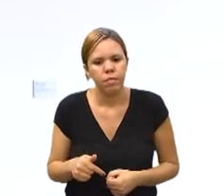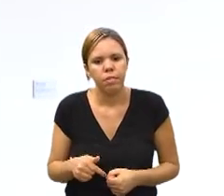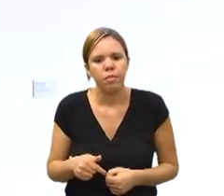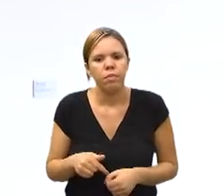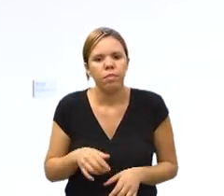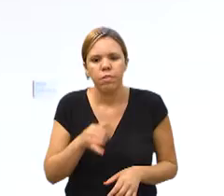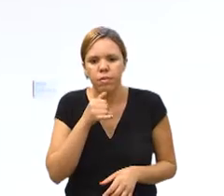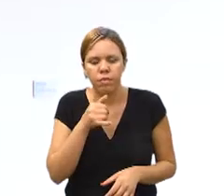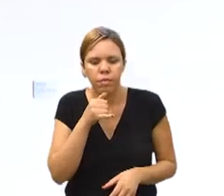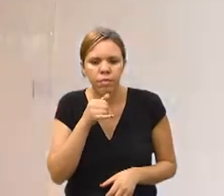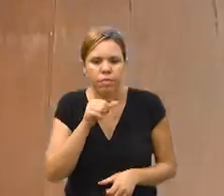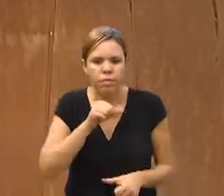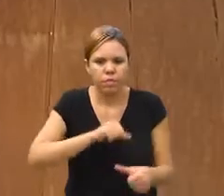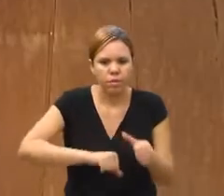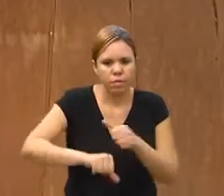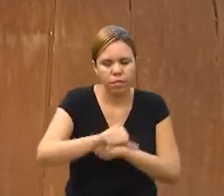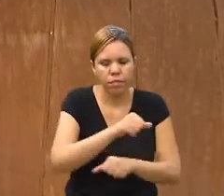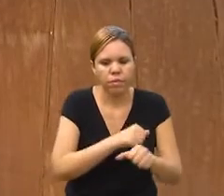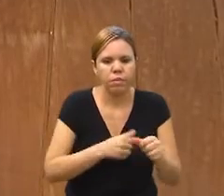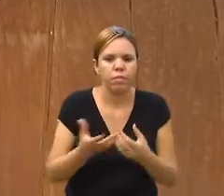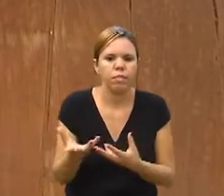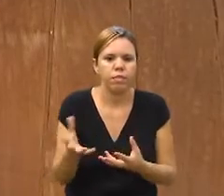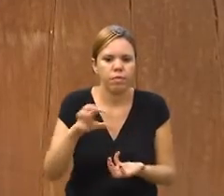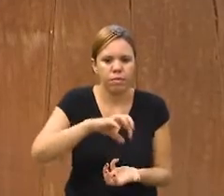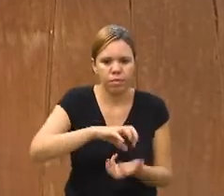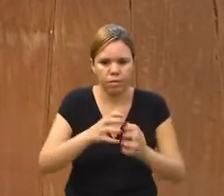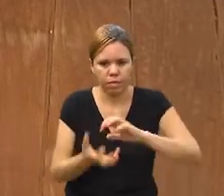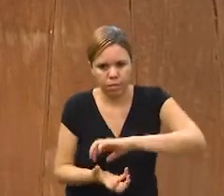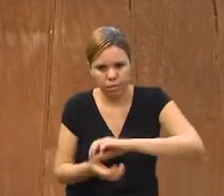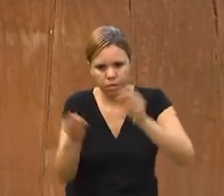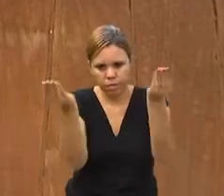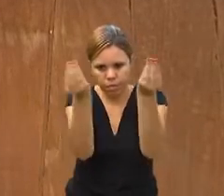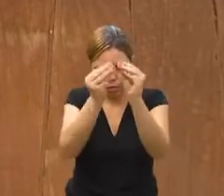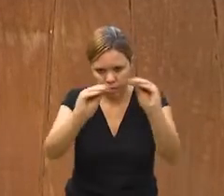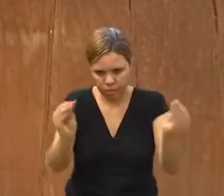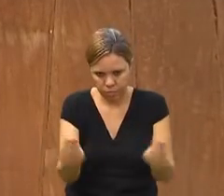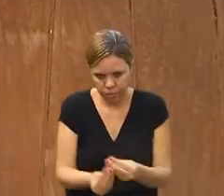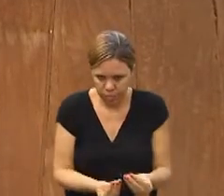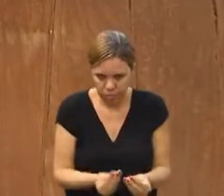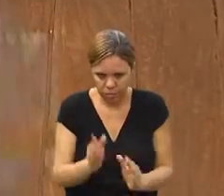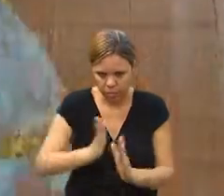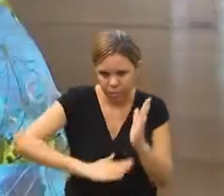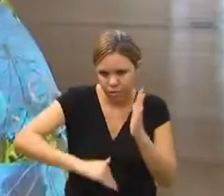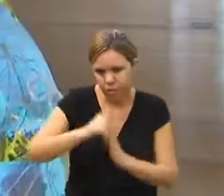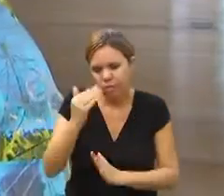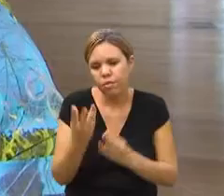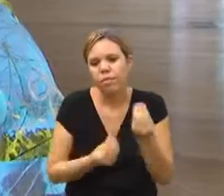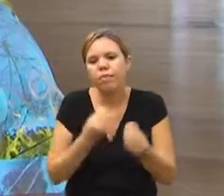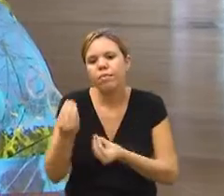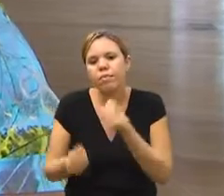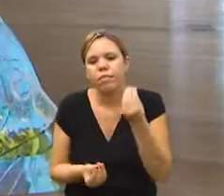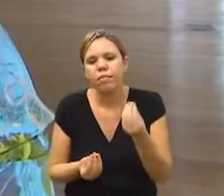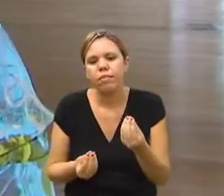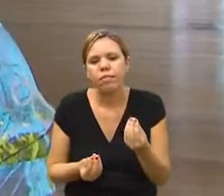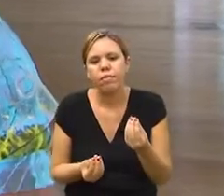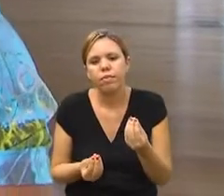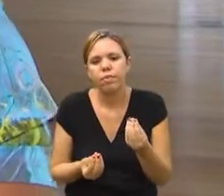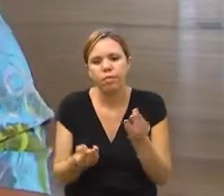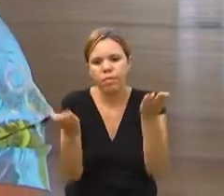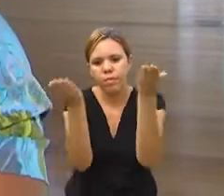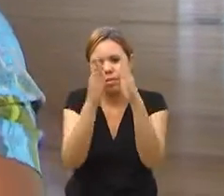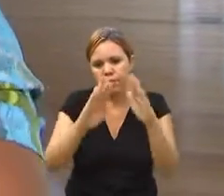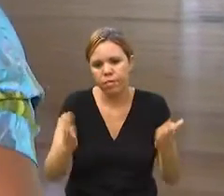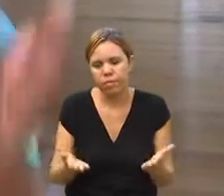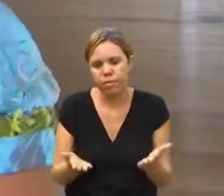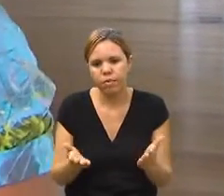trânsito entre a escultura e a pintura. Então, eu vou estar pesquisando essa coisa de como que a escultura e a